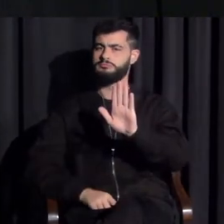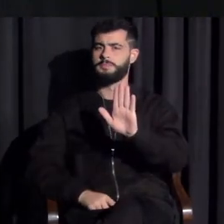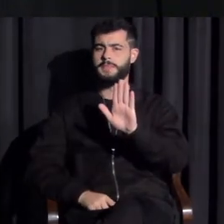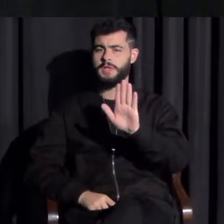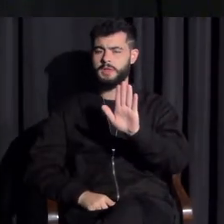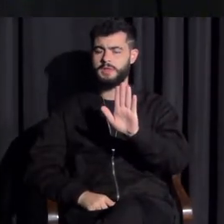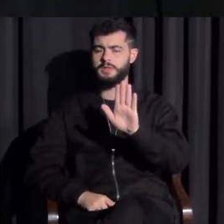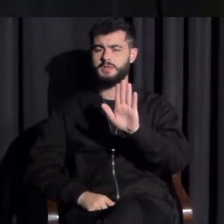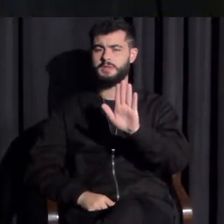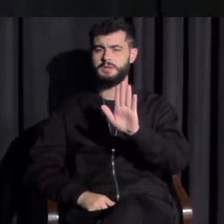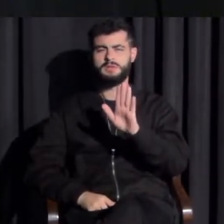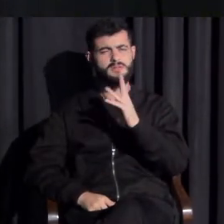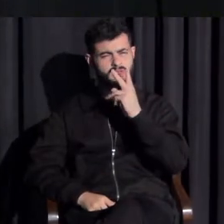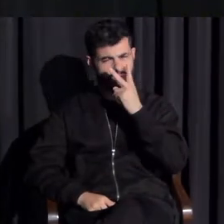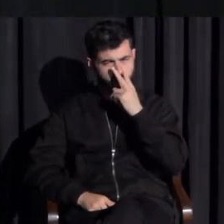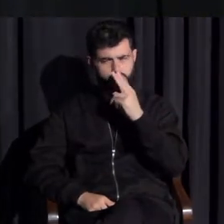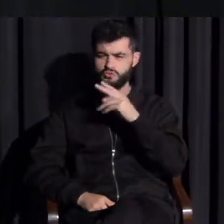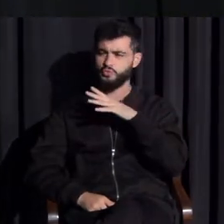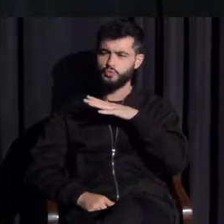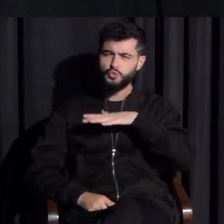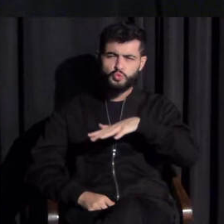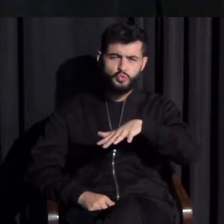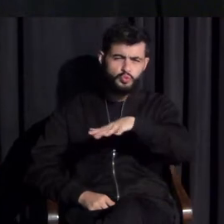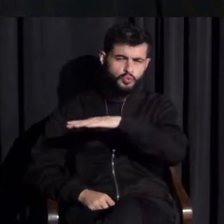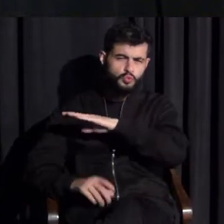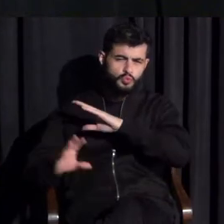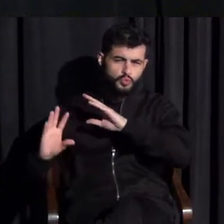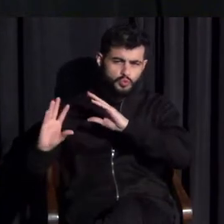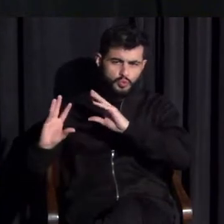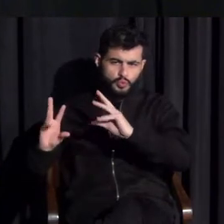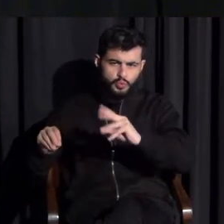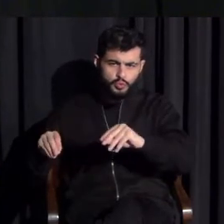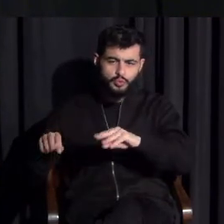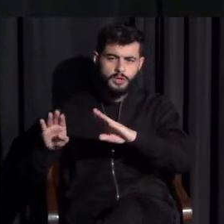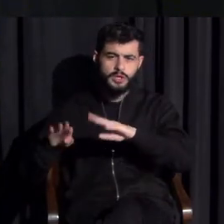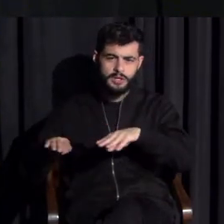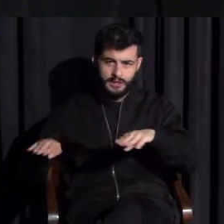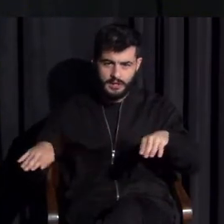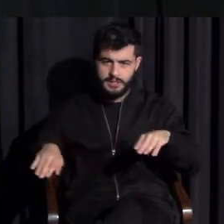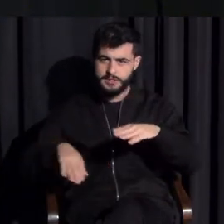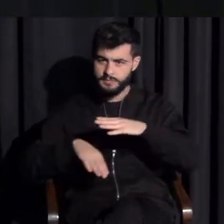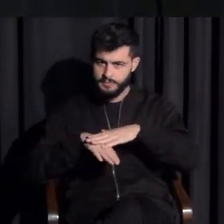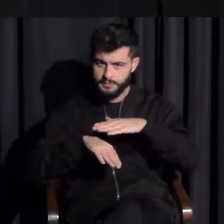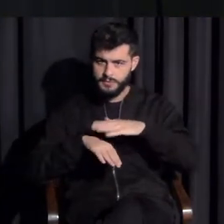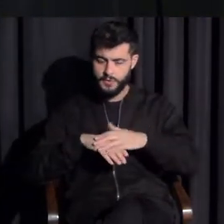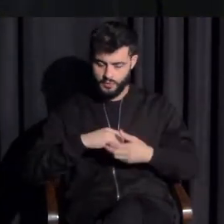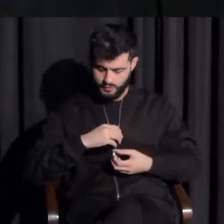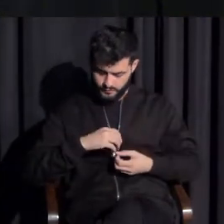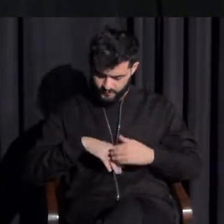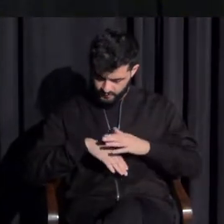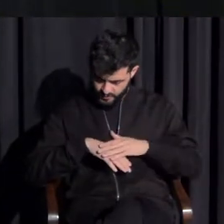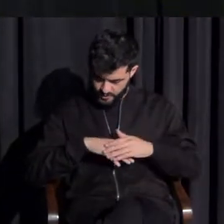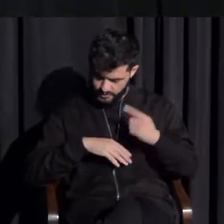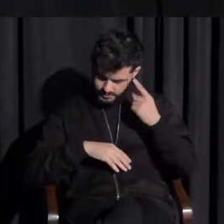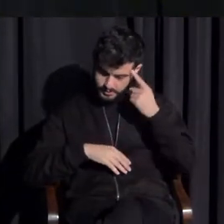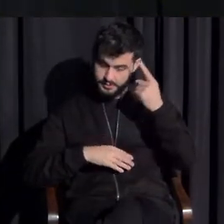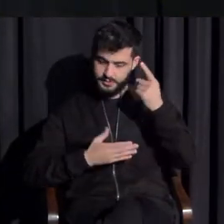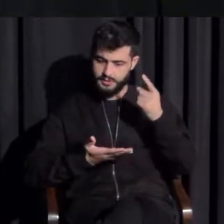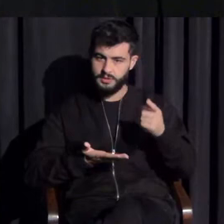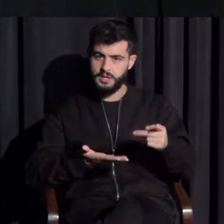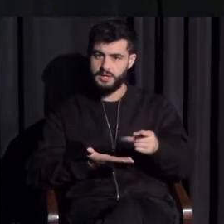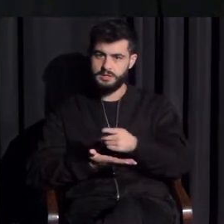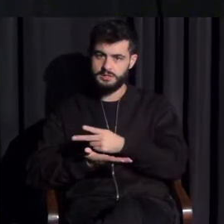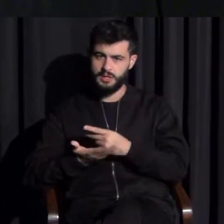crianças todas, né, criam seus desenhos da mesma maneira? Meninas,